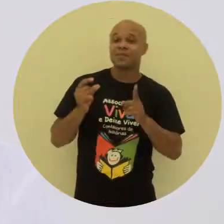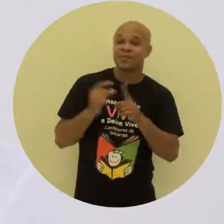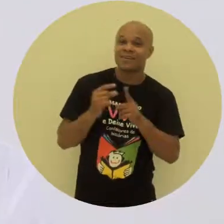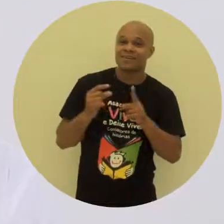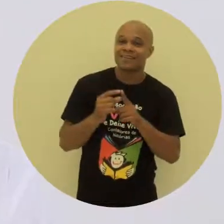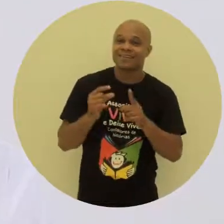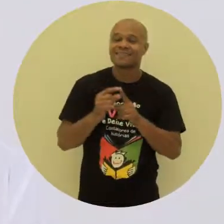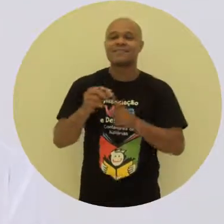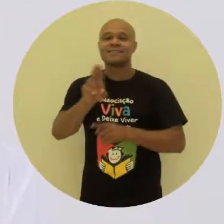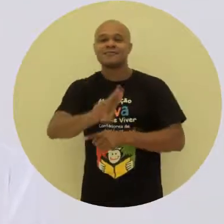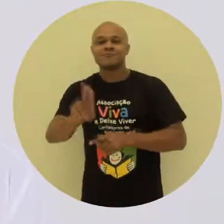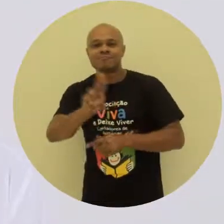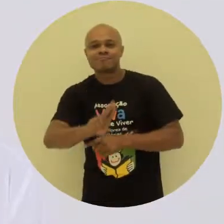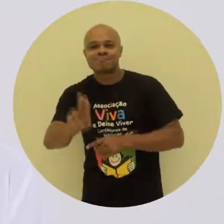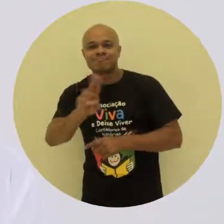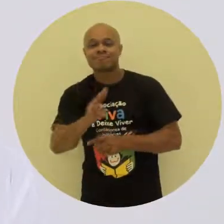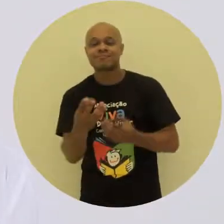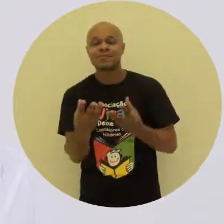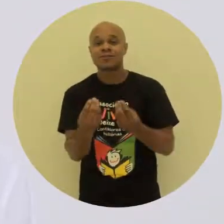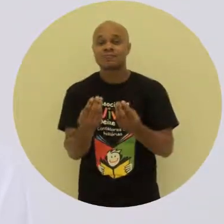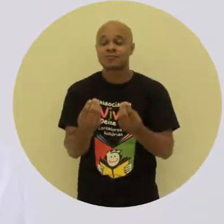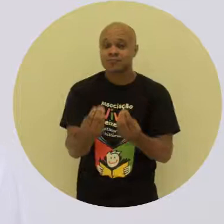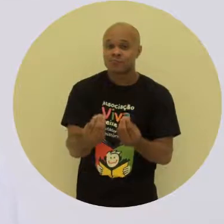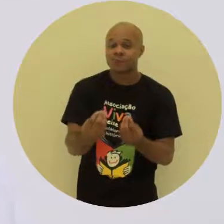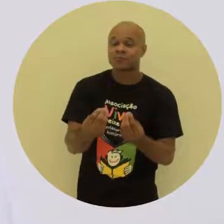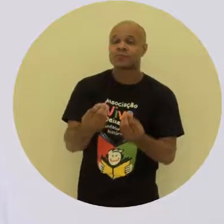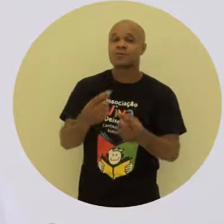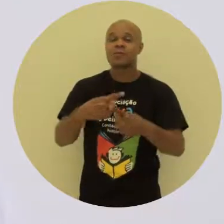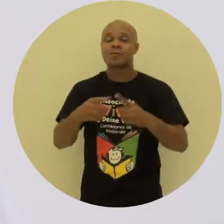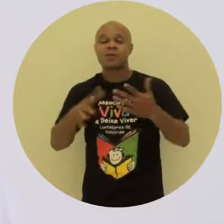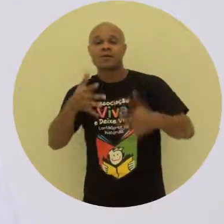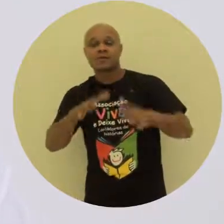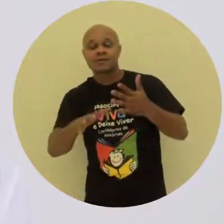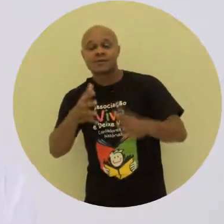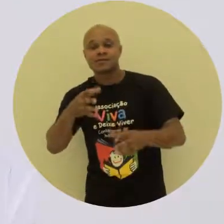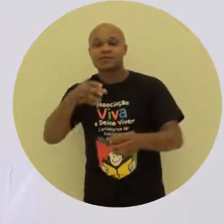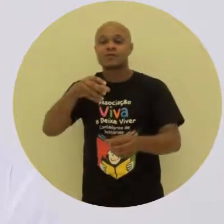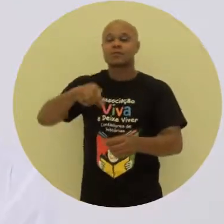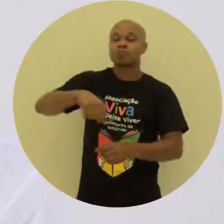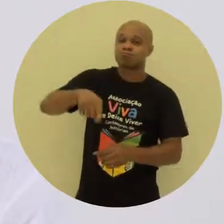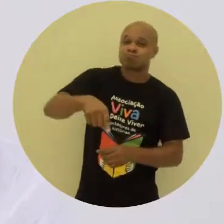palavra que a gente muito fala, mas às vezes pouco exercita,